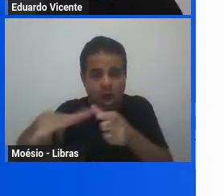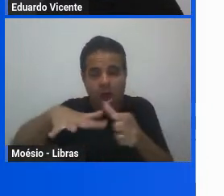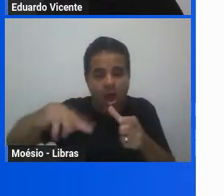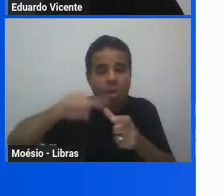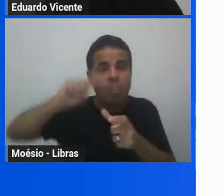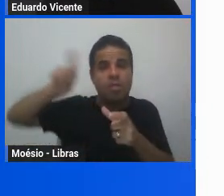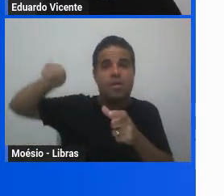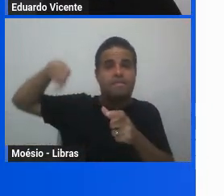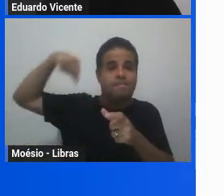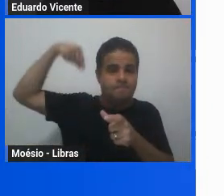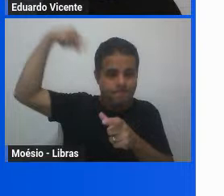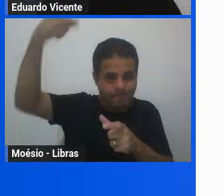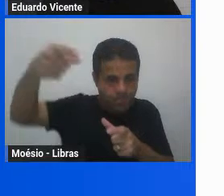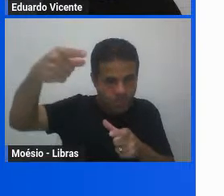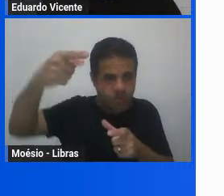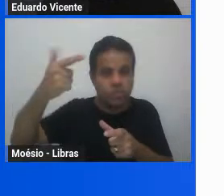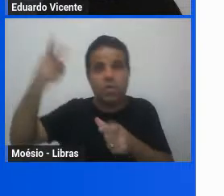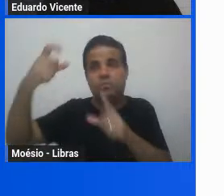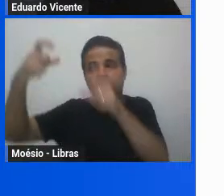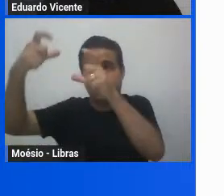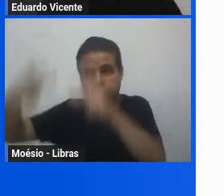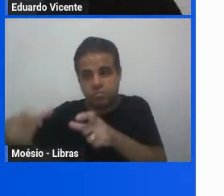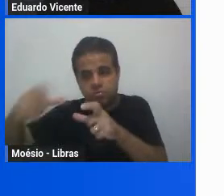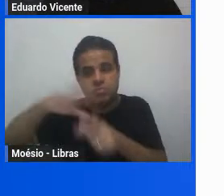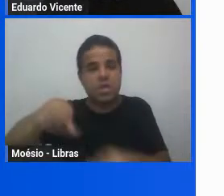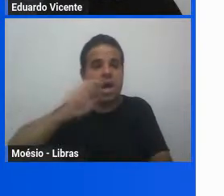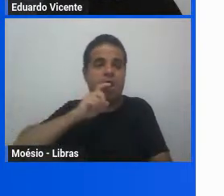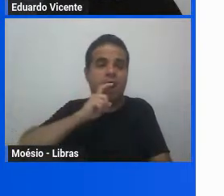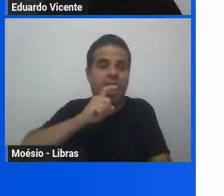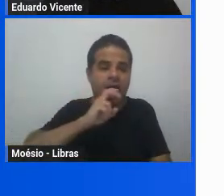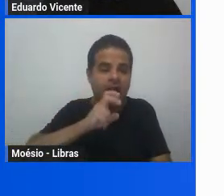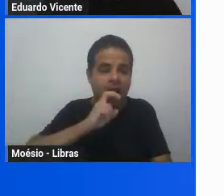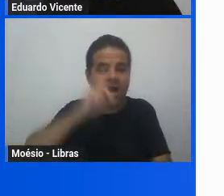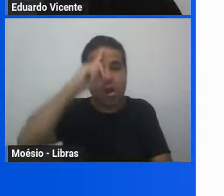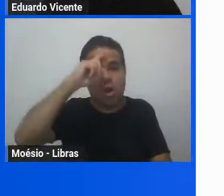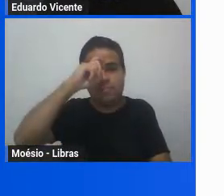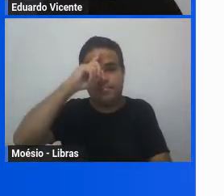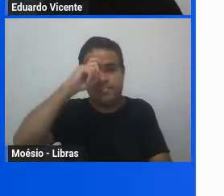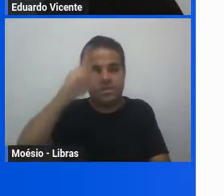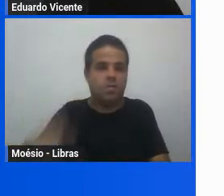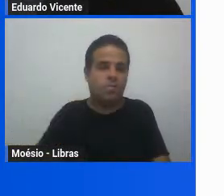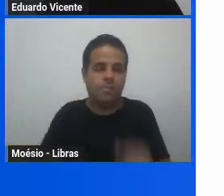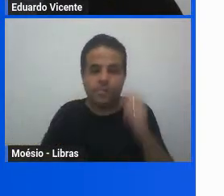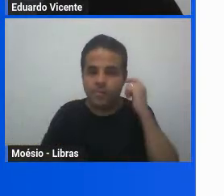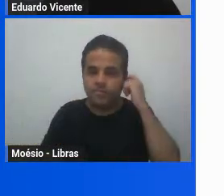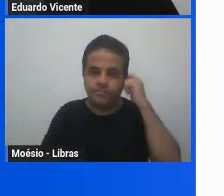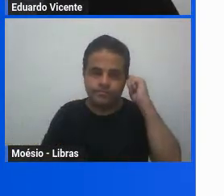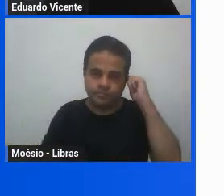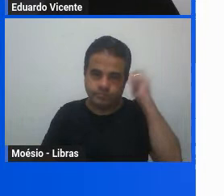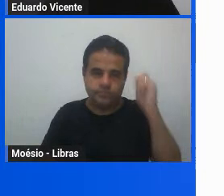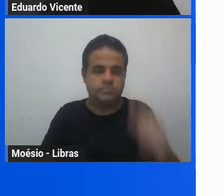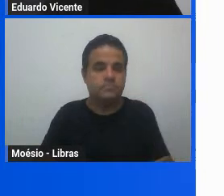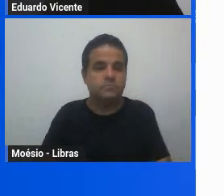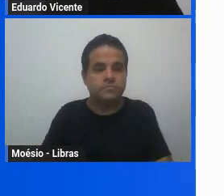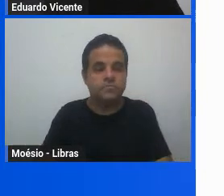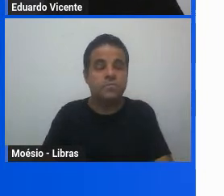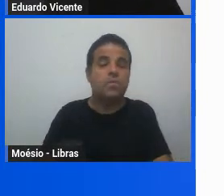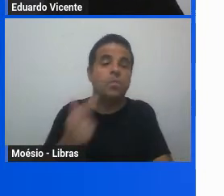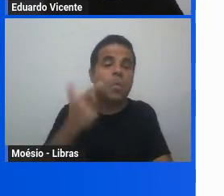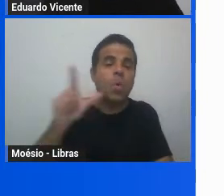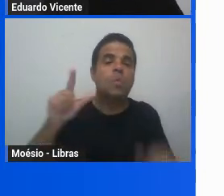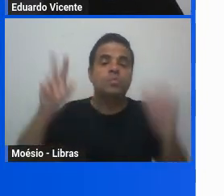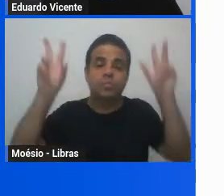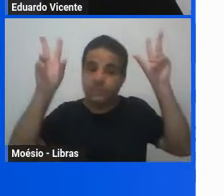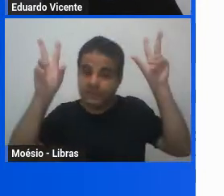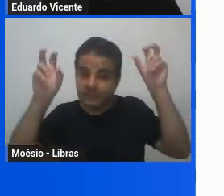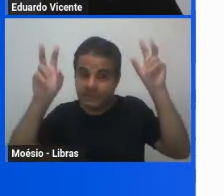posterior feito em uma unidade hospitalar. Vamos entrar agora num outro tema, né?